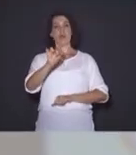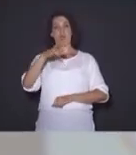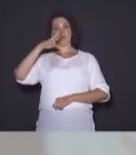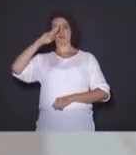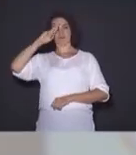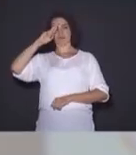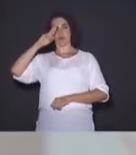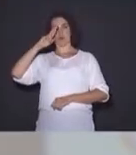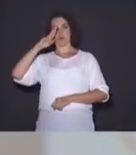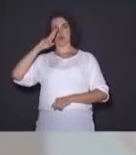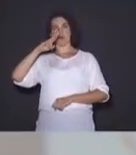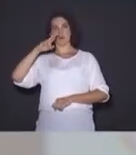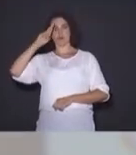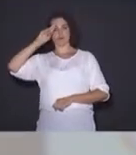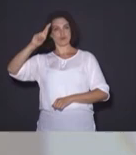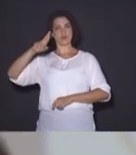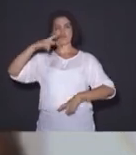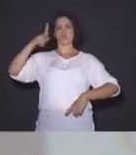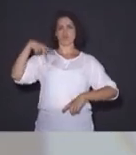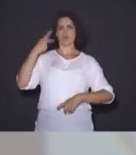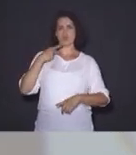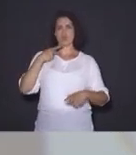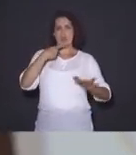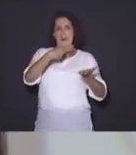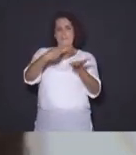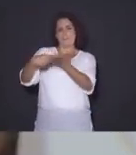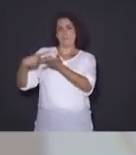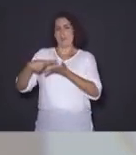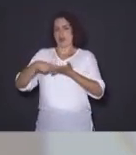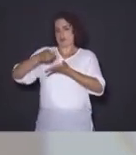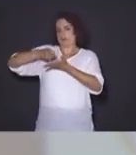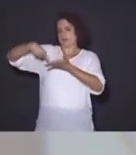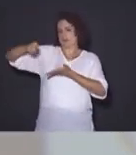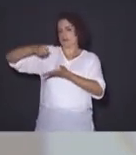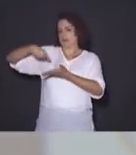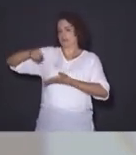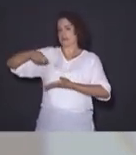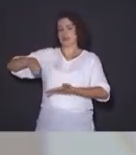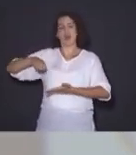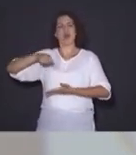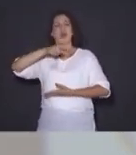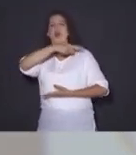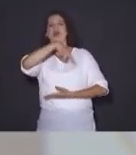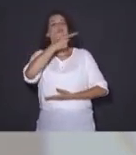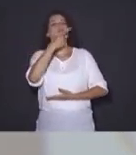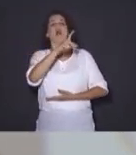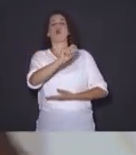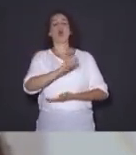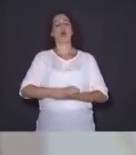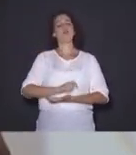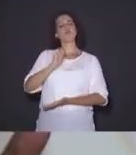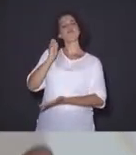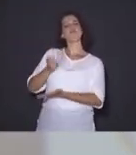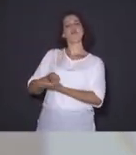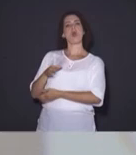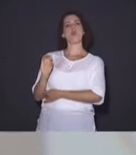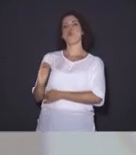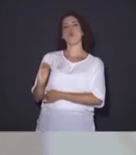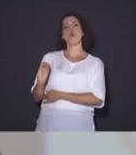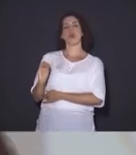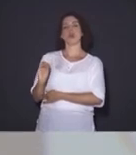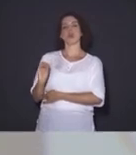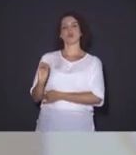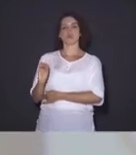que fazem esses acordos ainda tenha coragem de dizer que não estão pagando nada pelo serviço